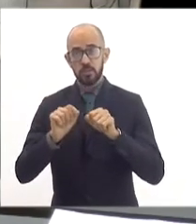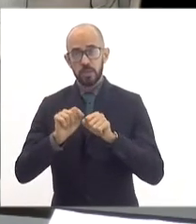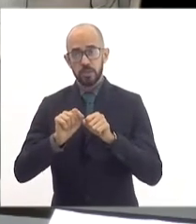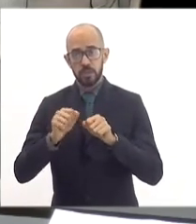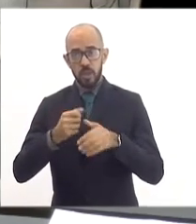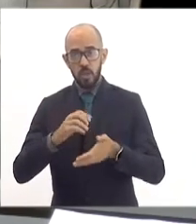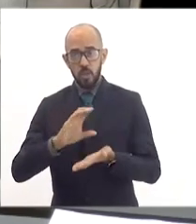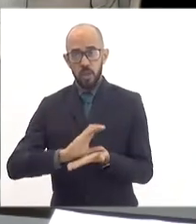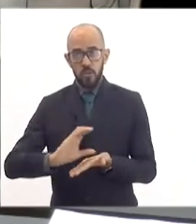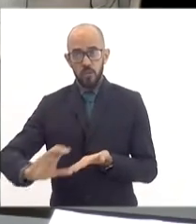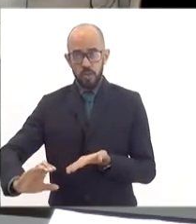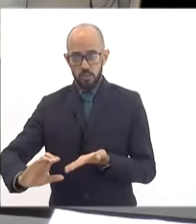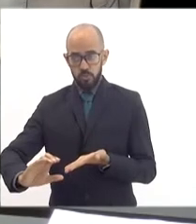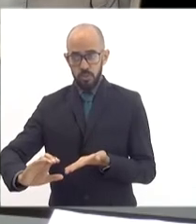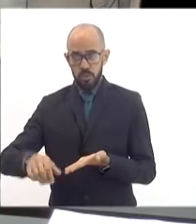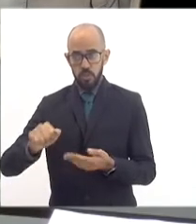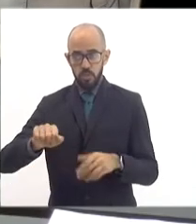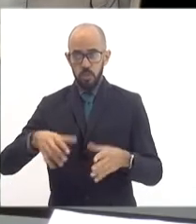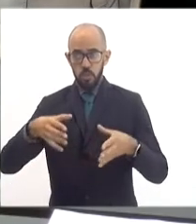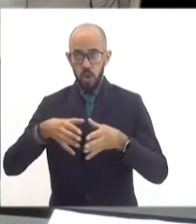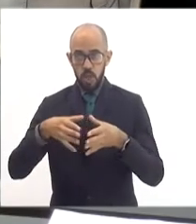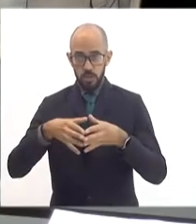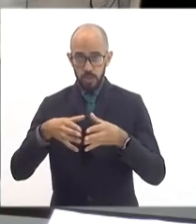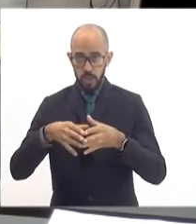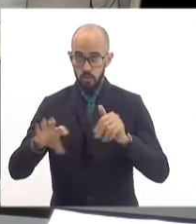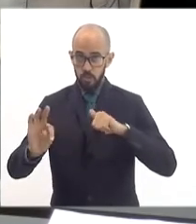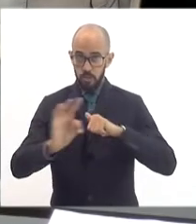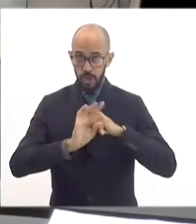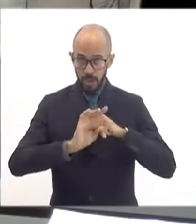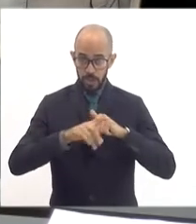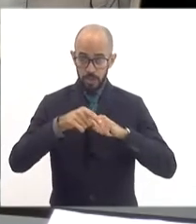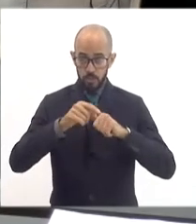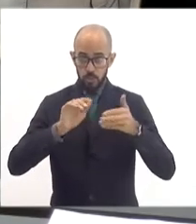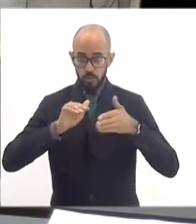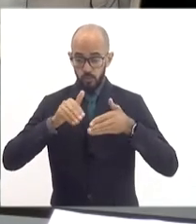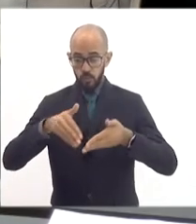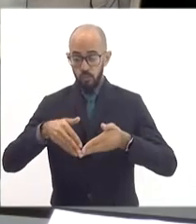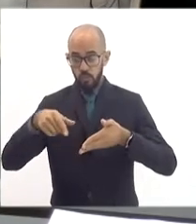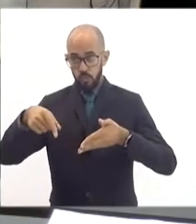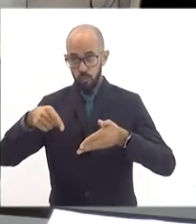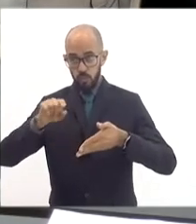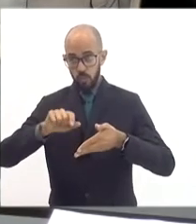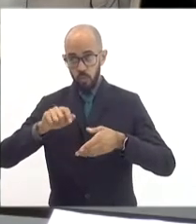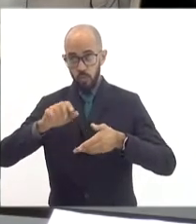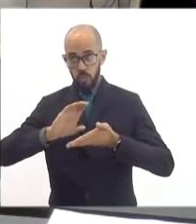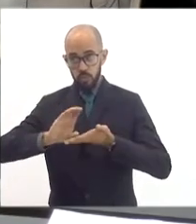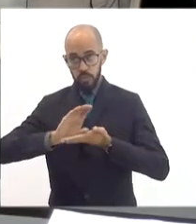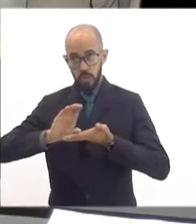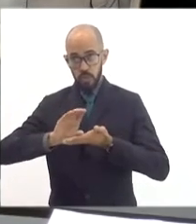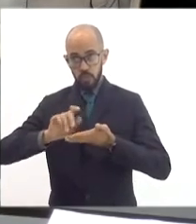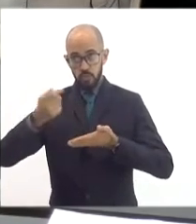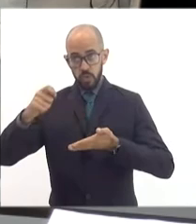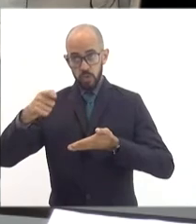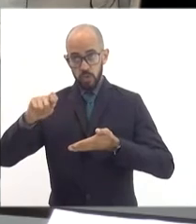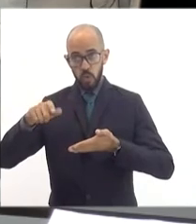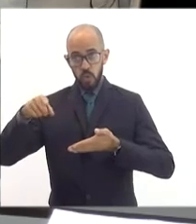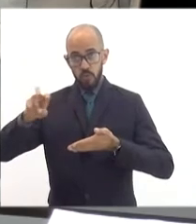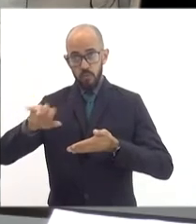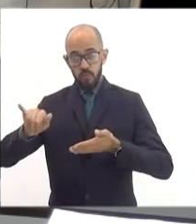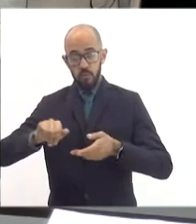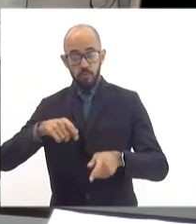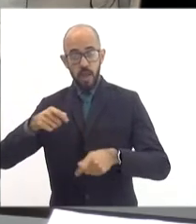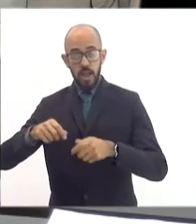investimento, na qual o colegiado técnico específico a ser indicado pelo Conselho Gestor apresentará seu parecer sobre o